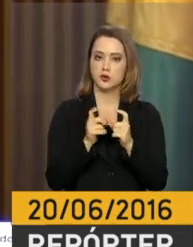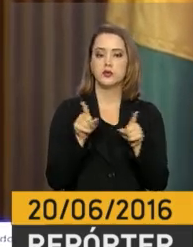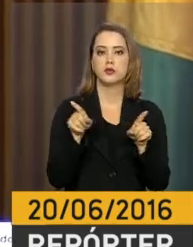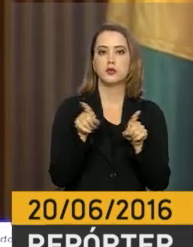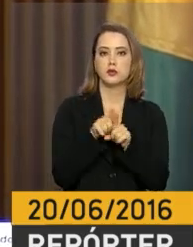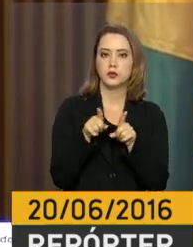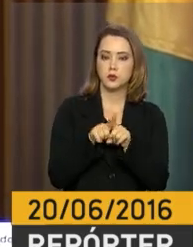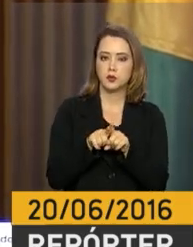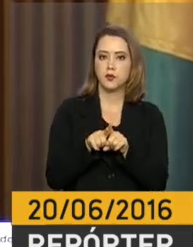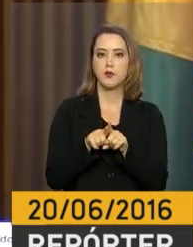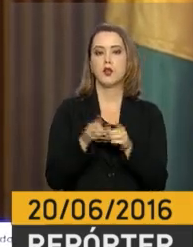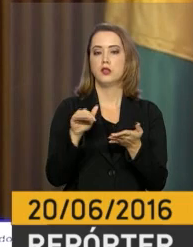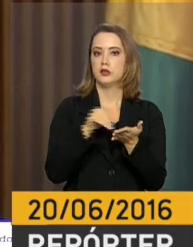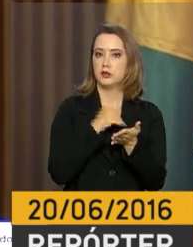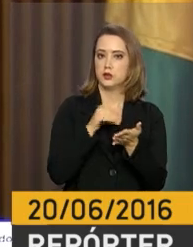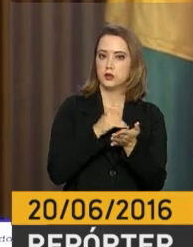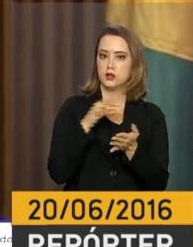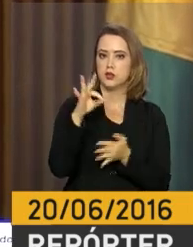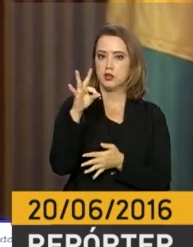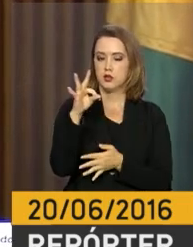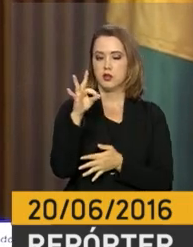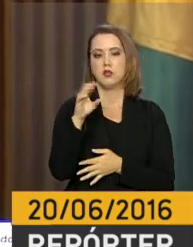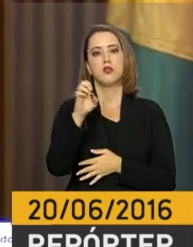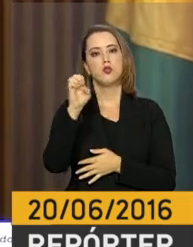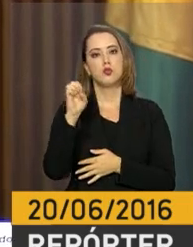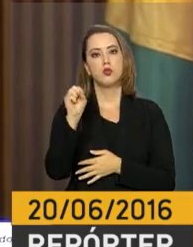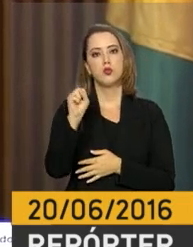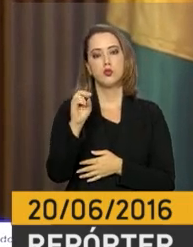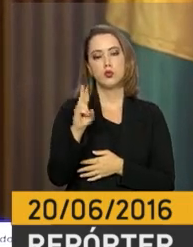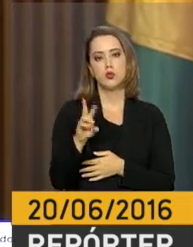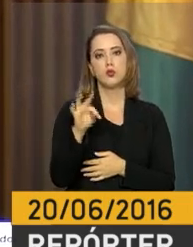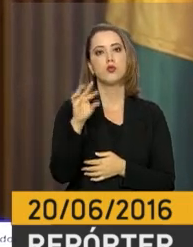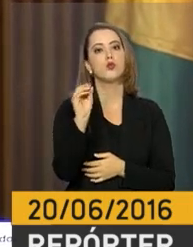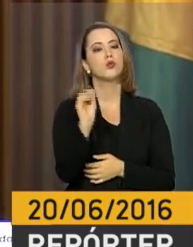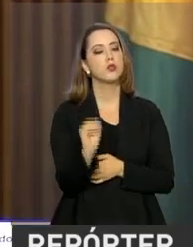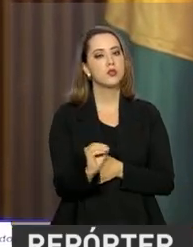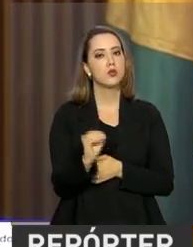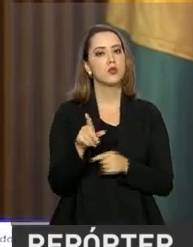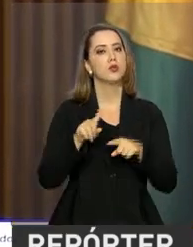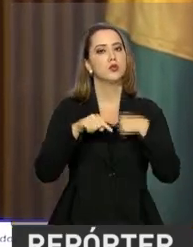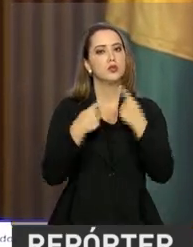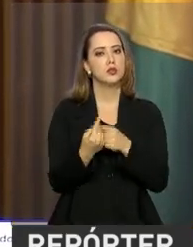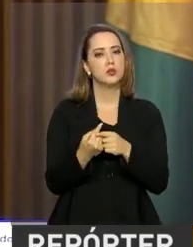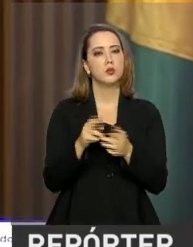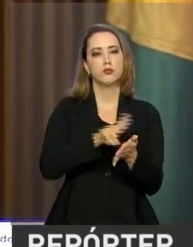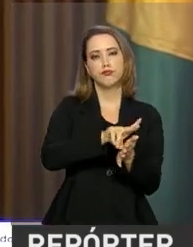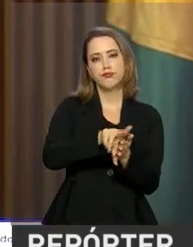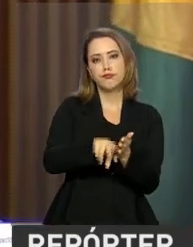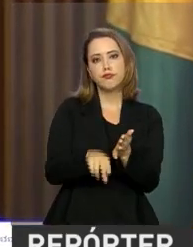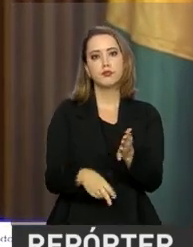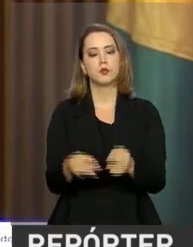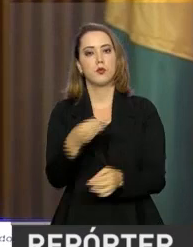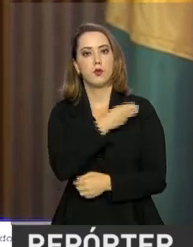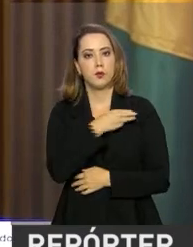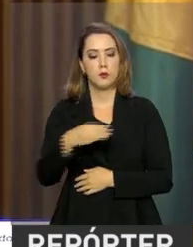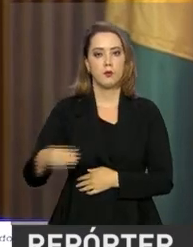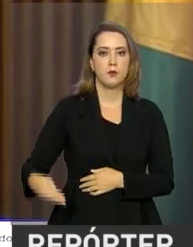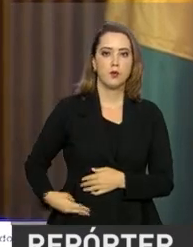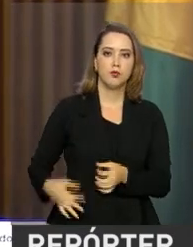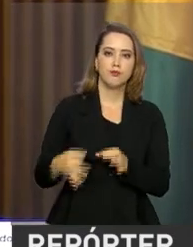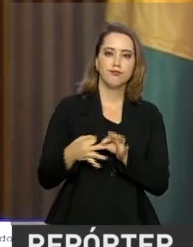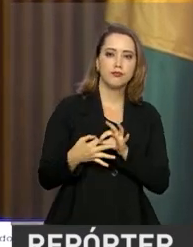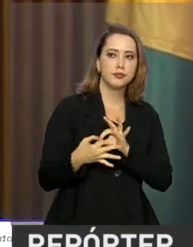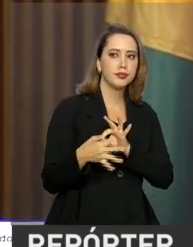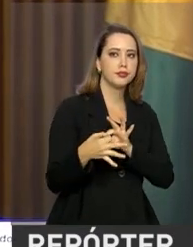é mas depois com o ministro mereles o ministro Diogo em longa